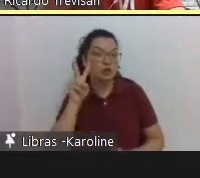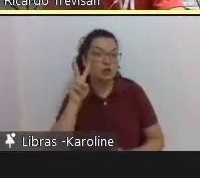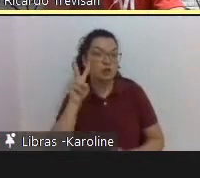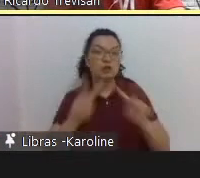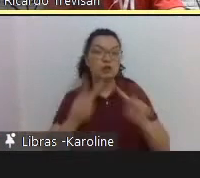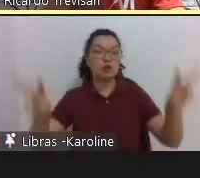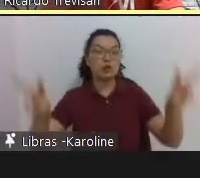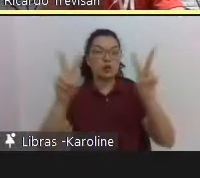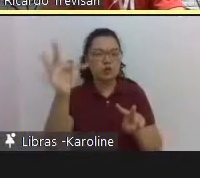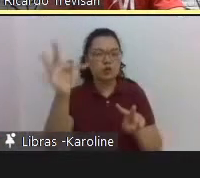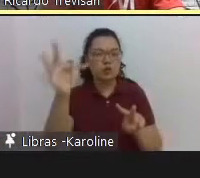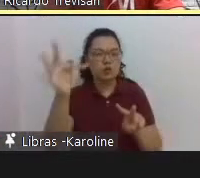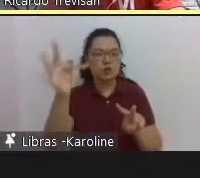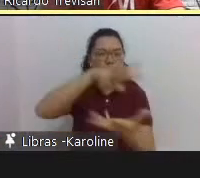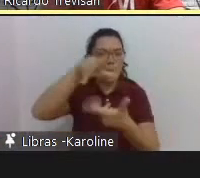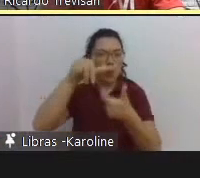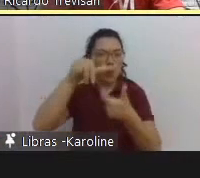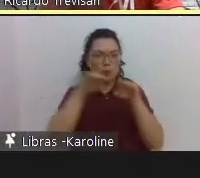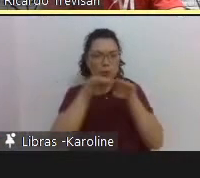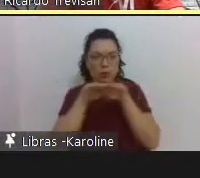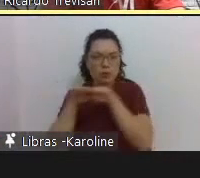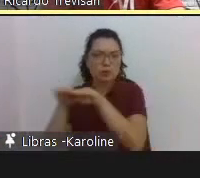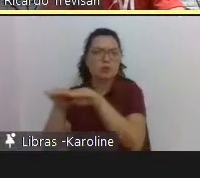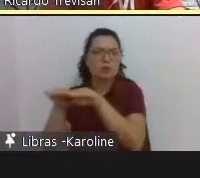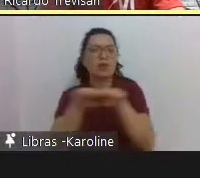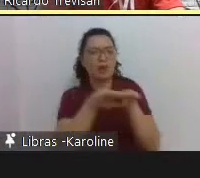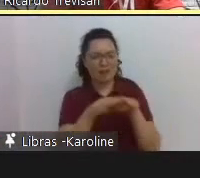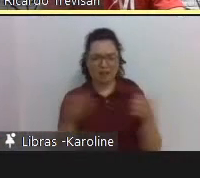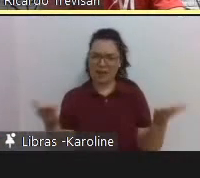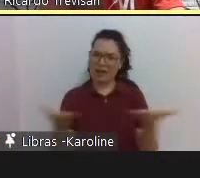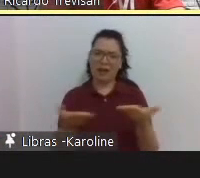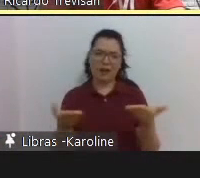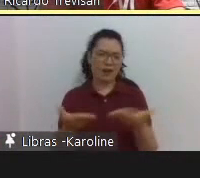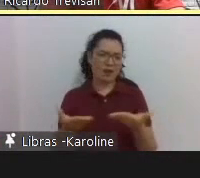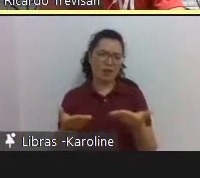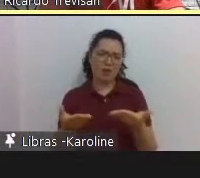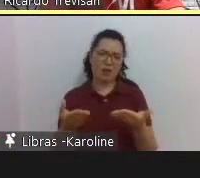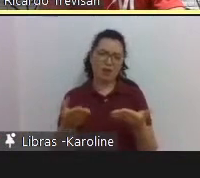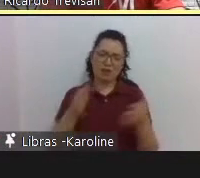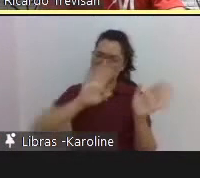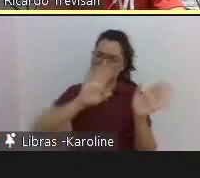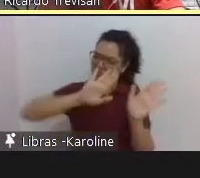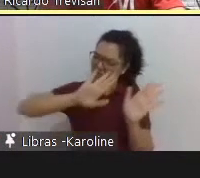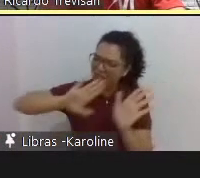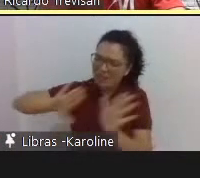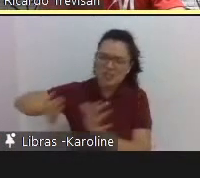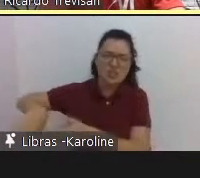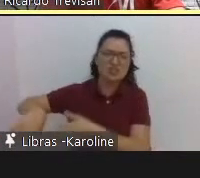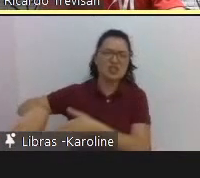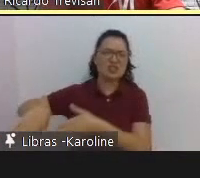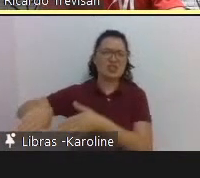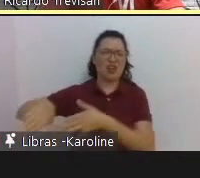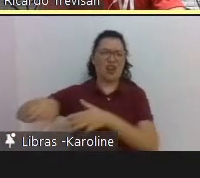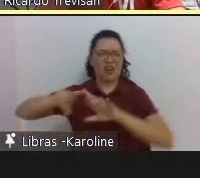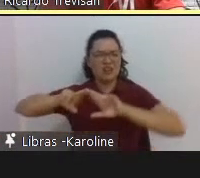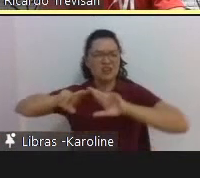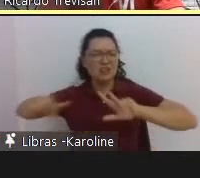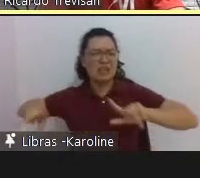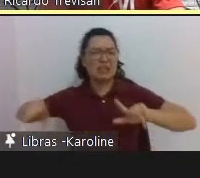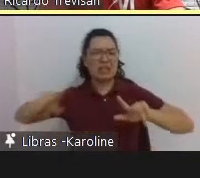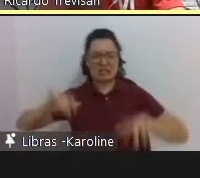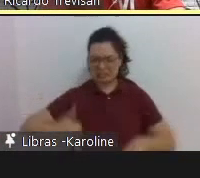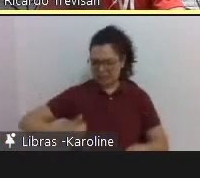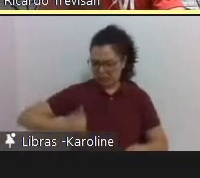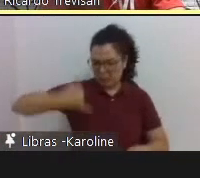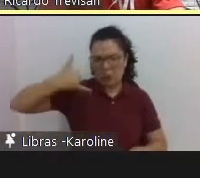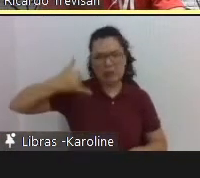É momento de deixarmos nossas diferenças de lado. É momento de deixarmos nossas individualidades acadêmicas de lado. É